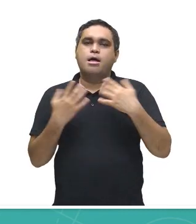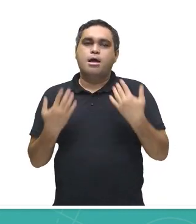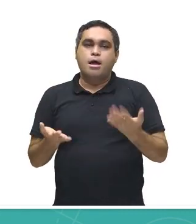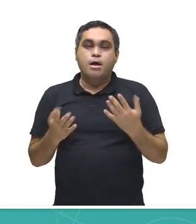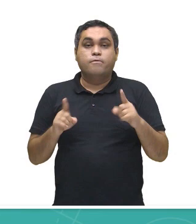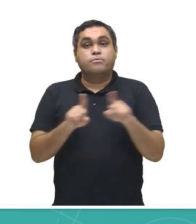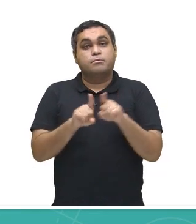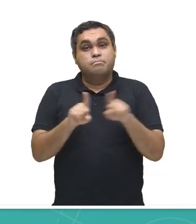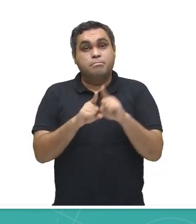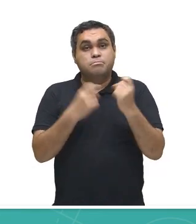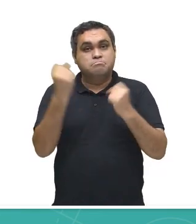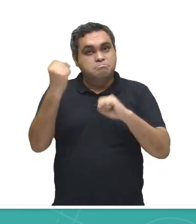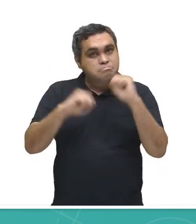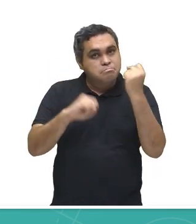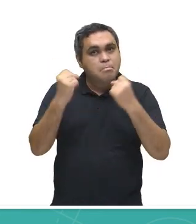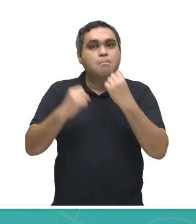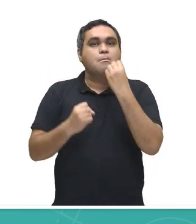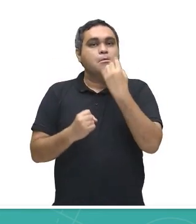desenvolvida.